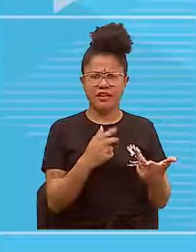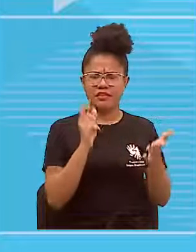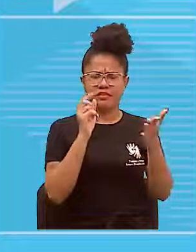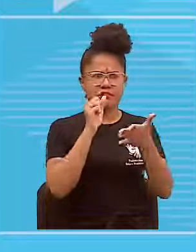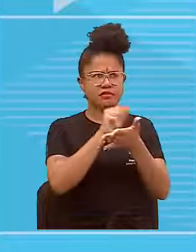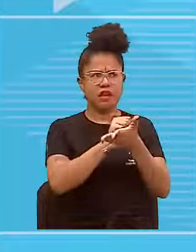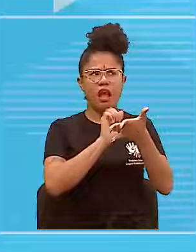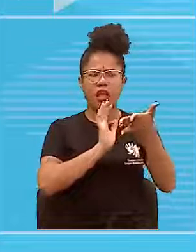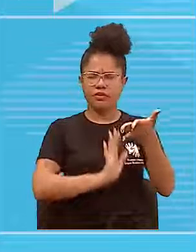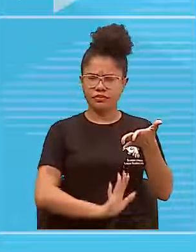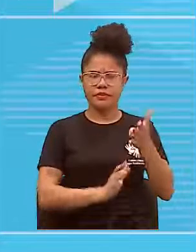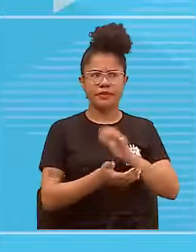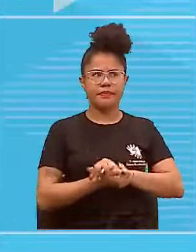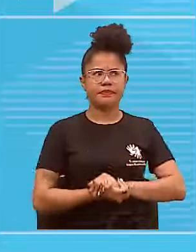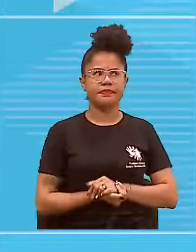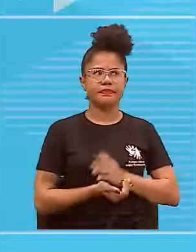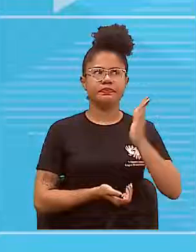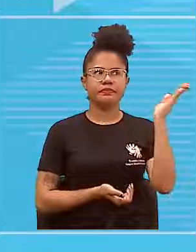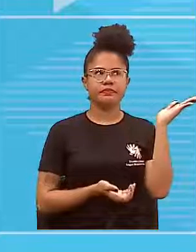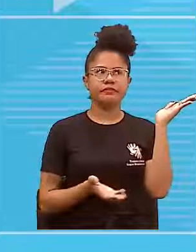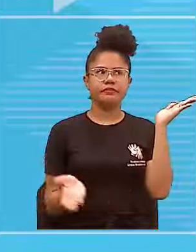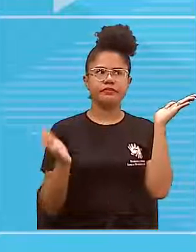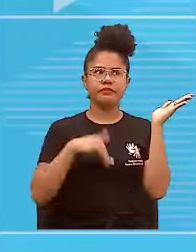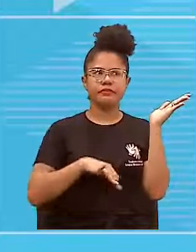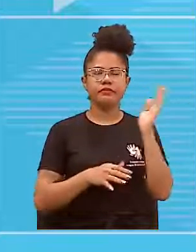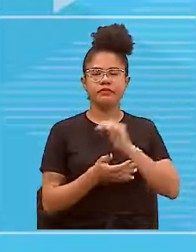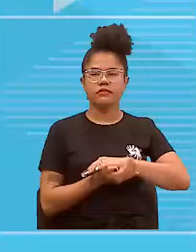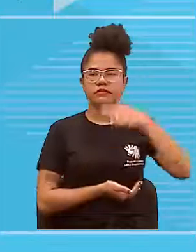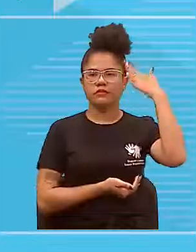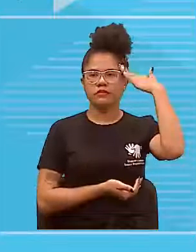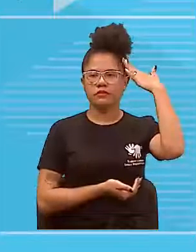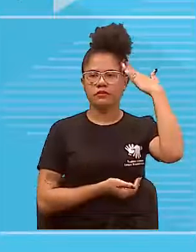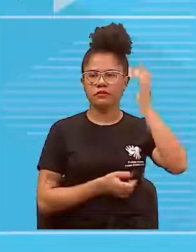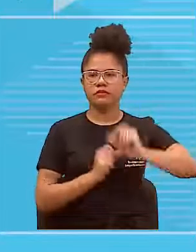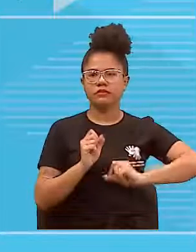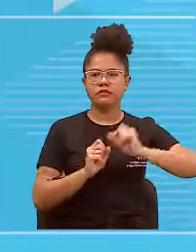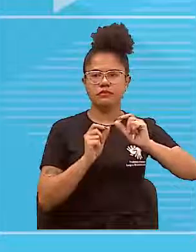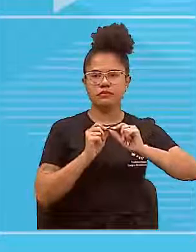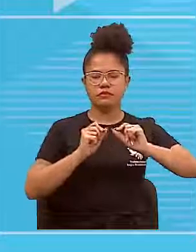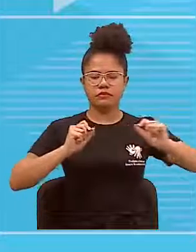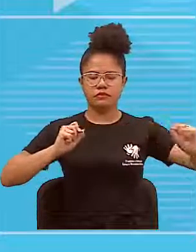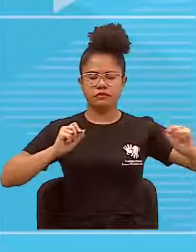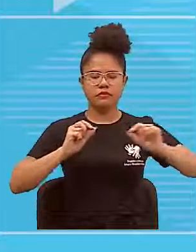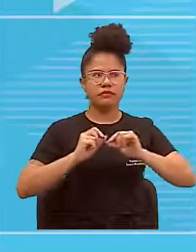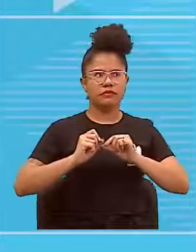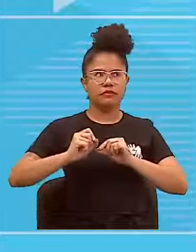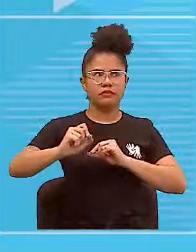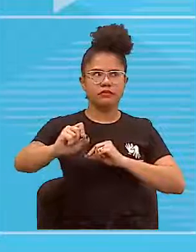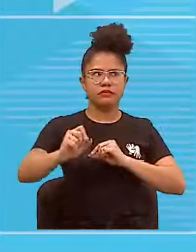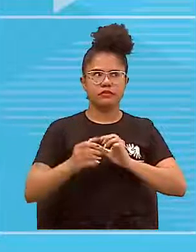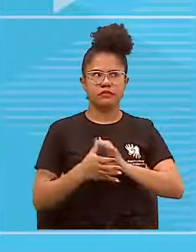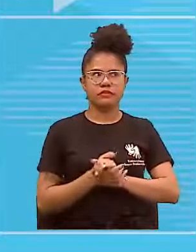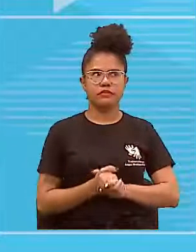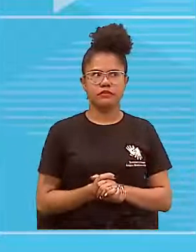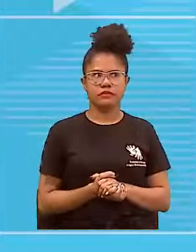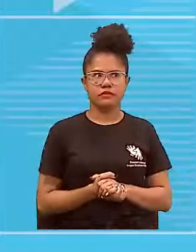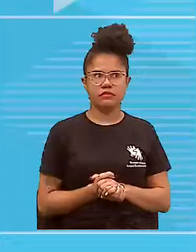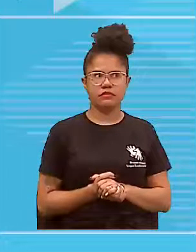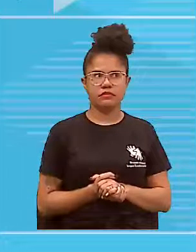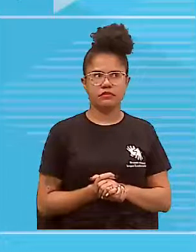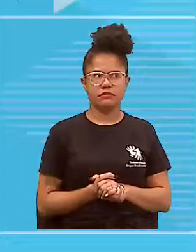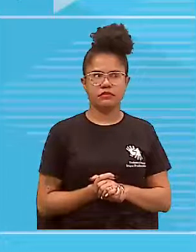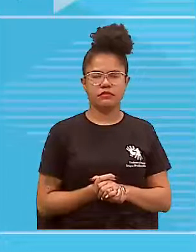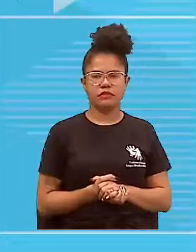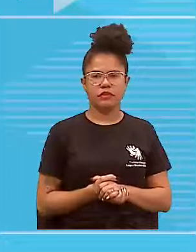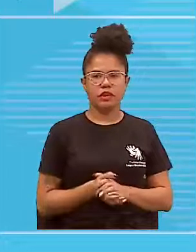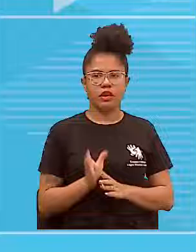só. Vamos ver o que são medidas de tendência central. Quando eu falo medida de